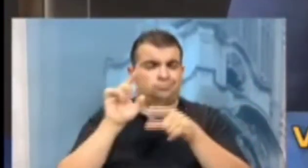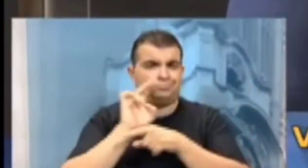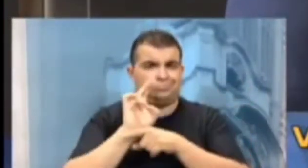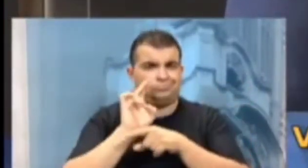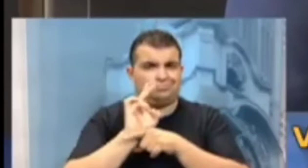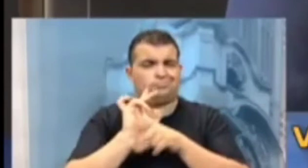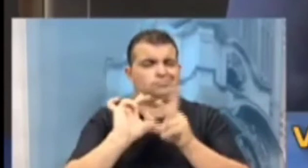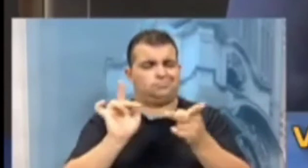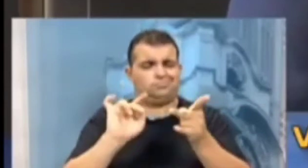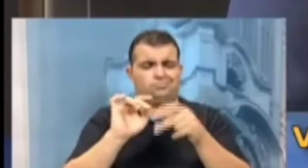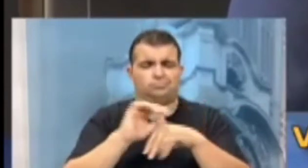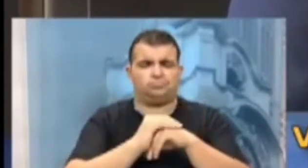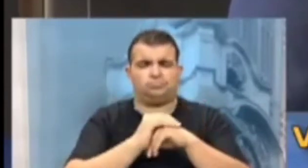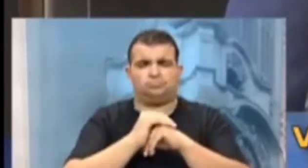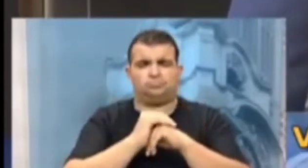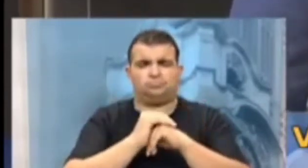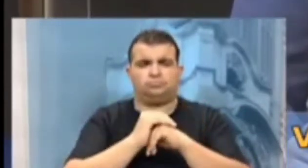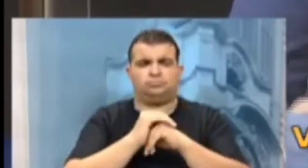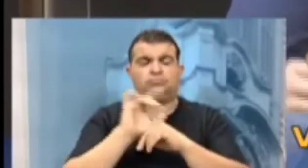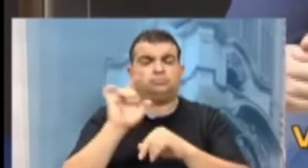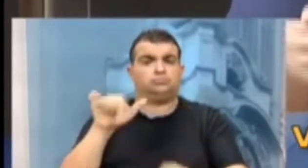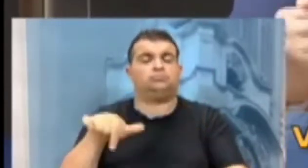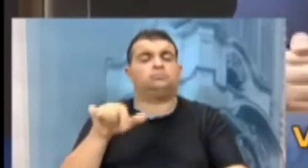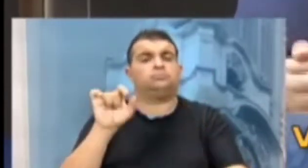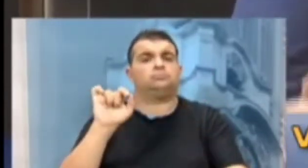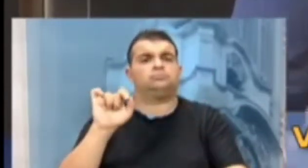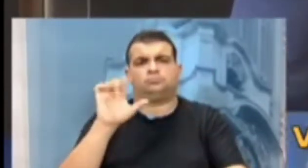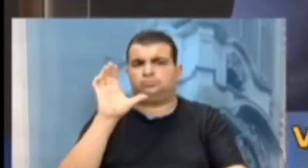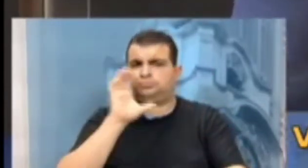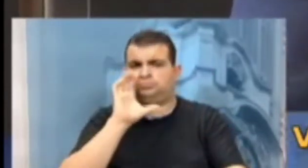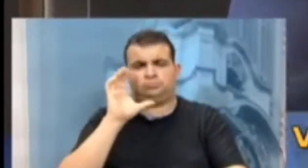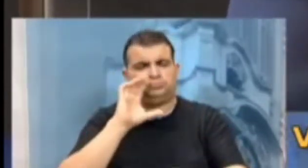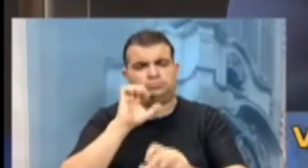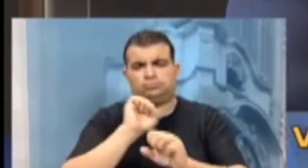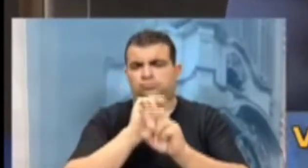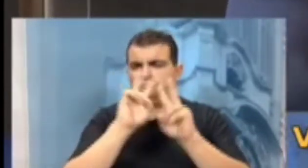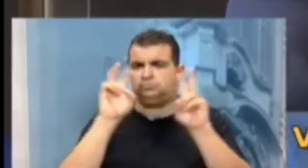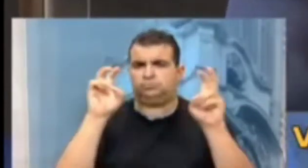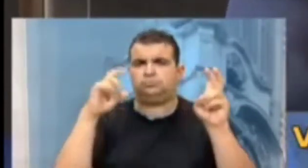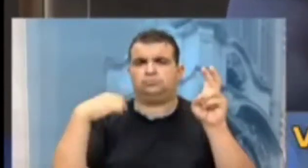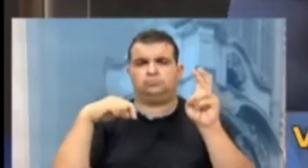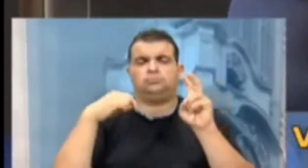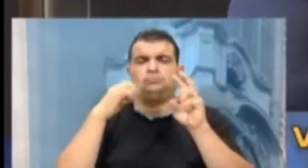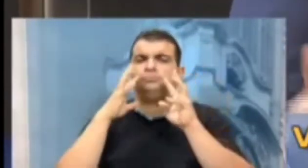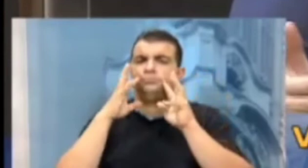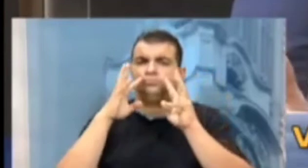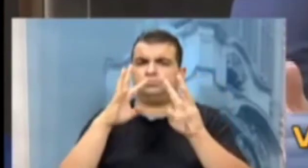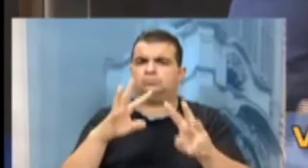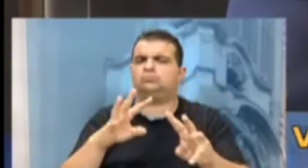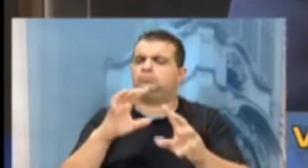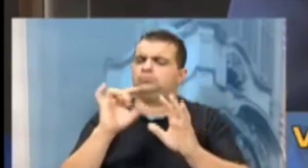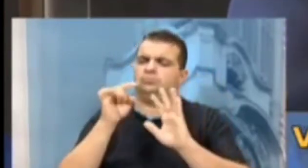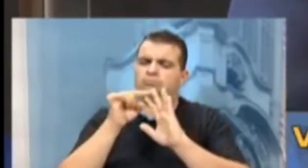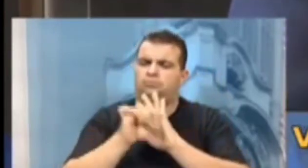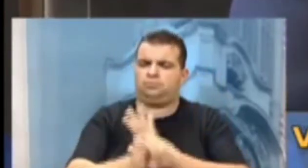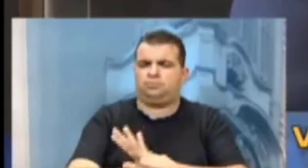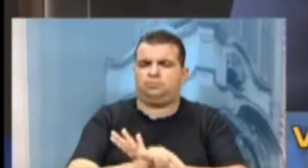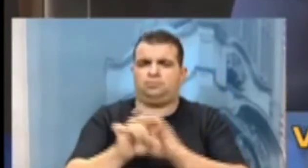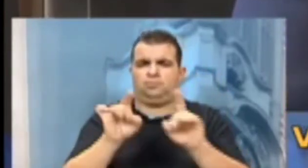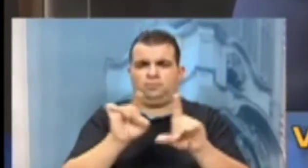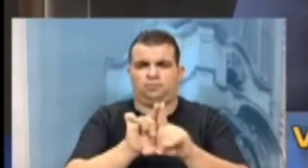preservação permanente é uma pauta urgente que deve ser tratada de forma contundente